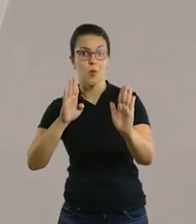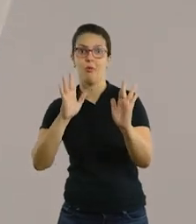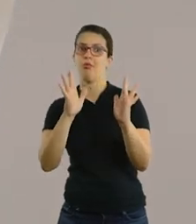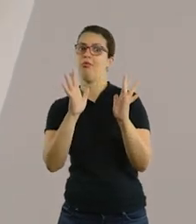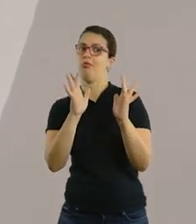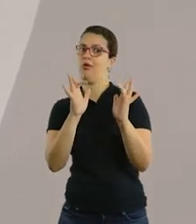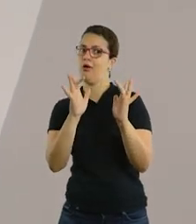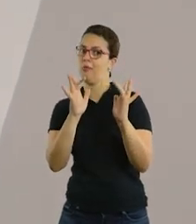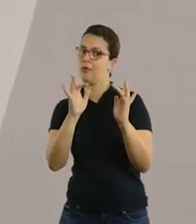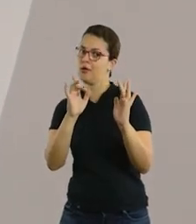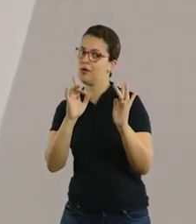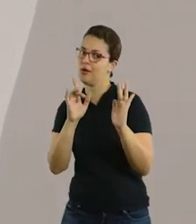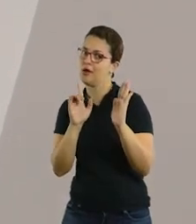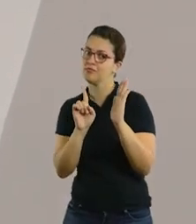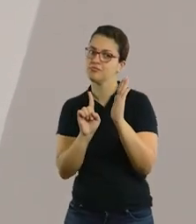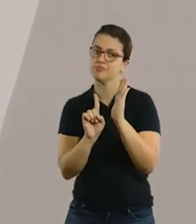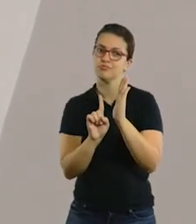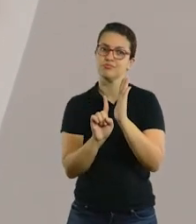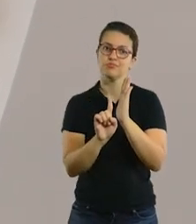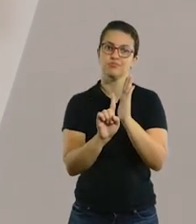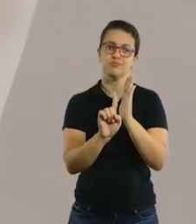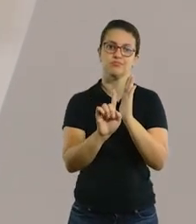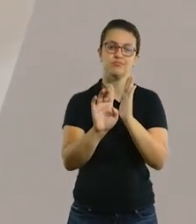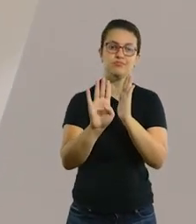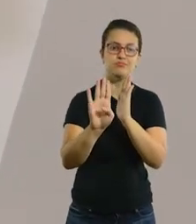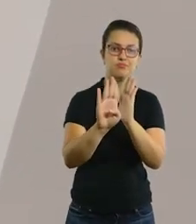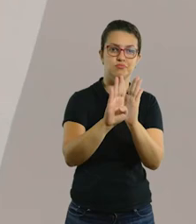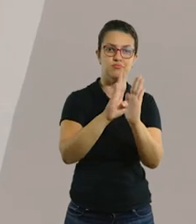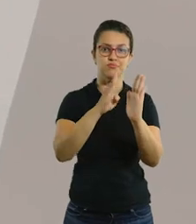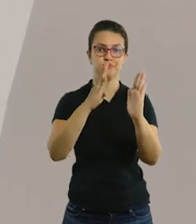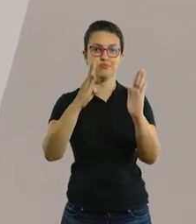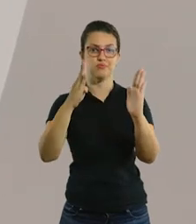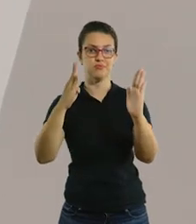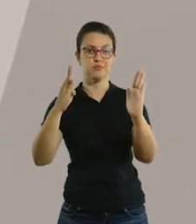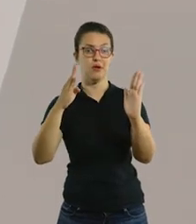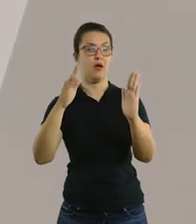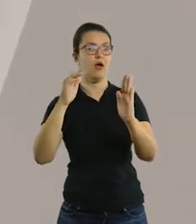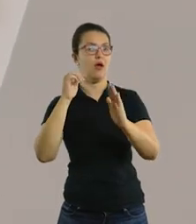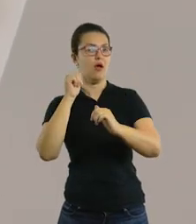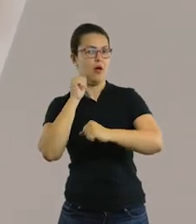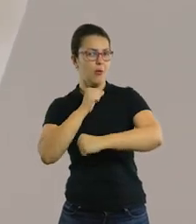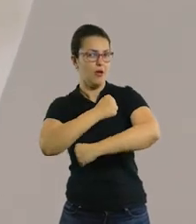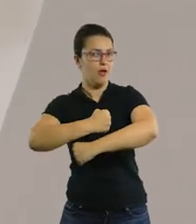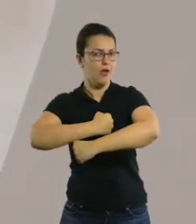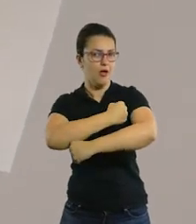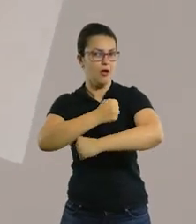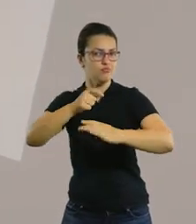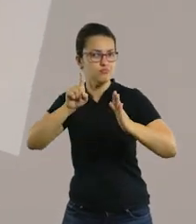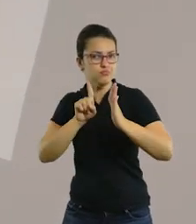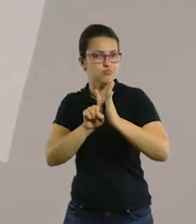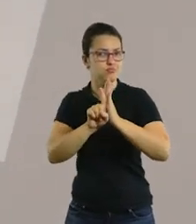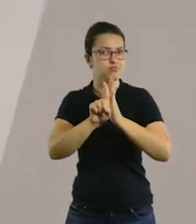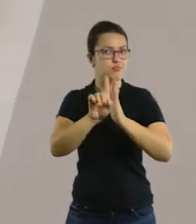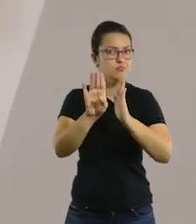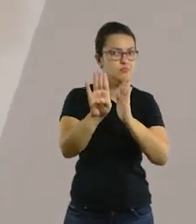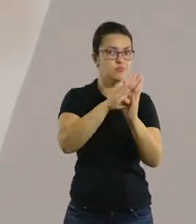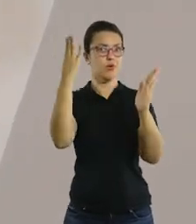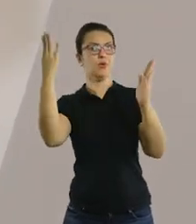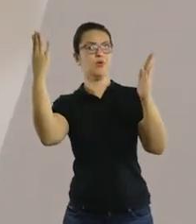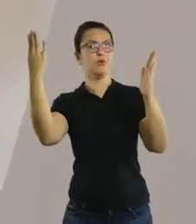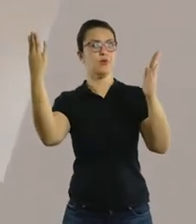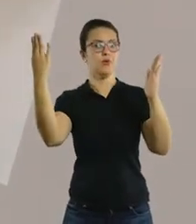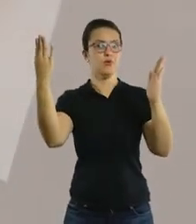o namorado. Eu abro bem prazenteira para passar a cozinheira. Eu abro